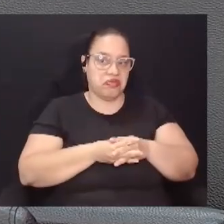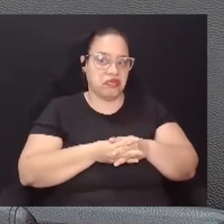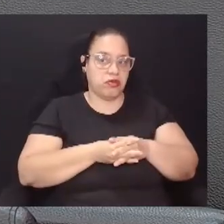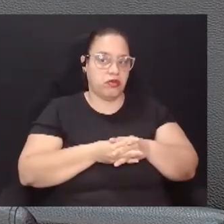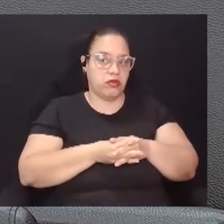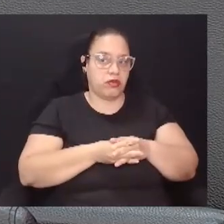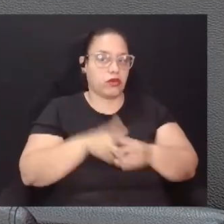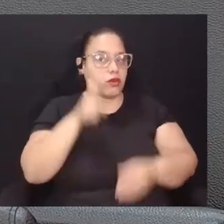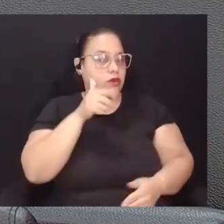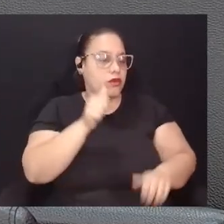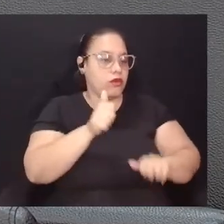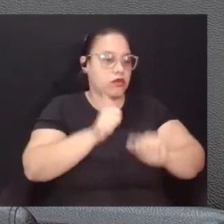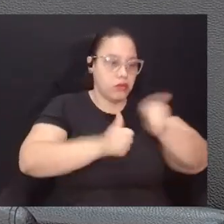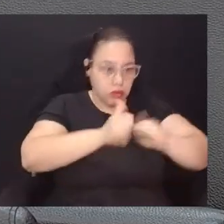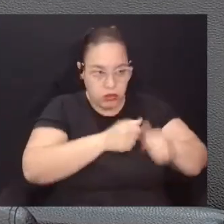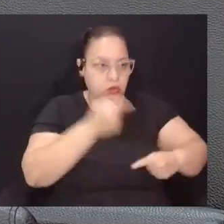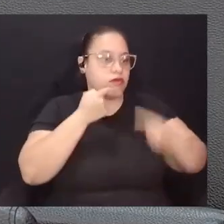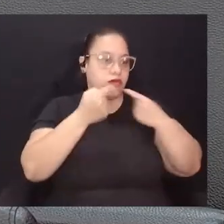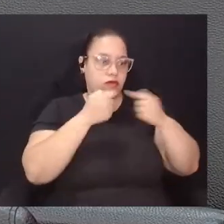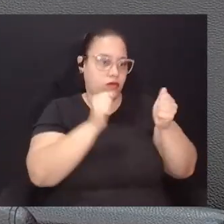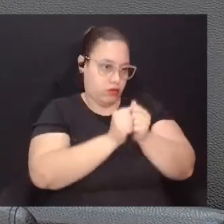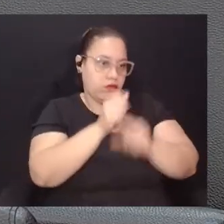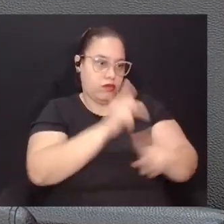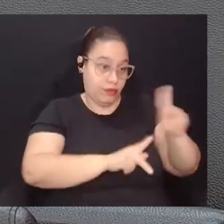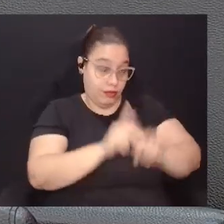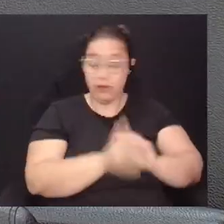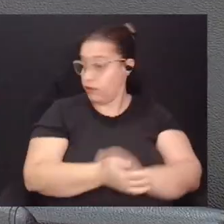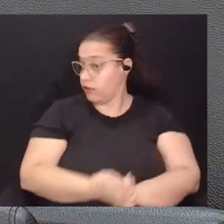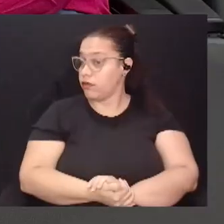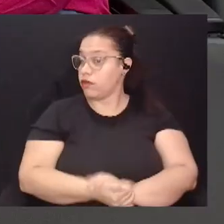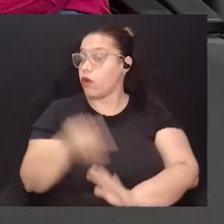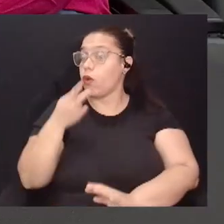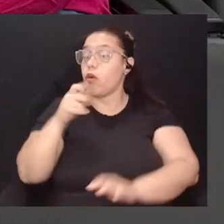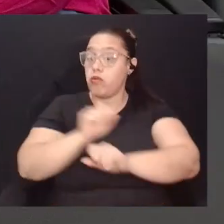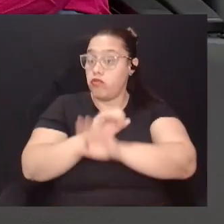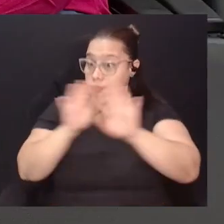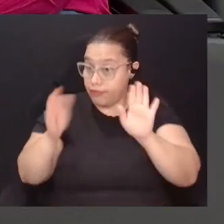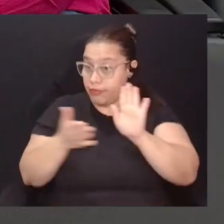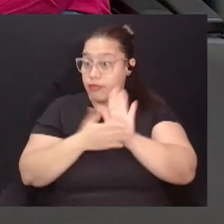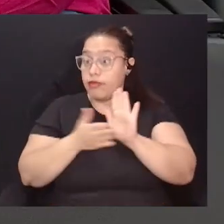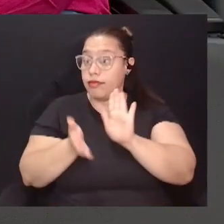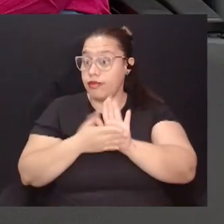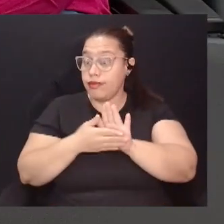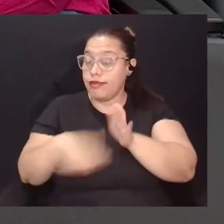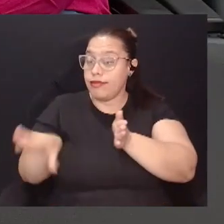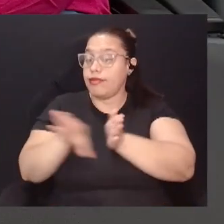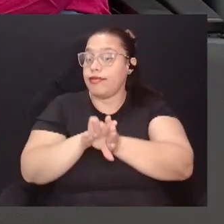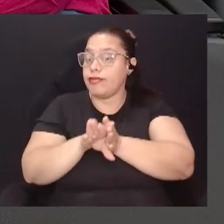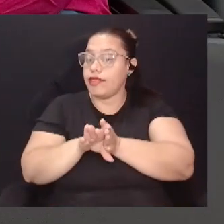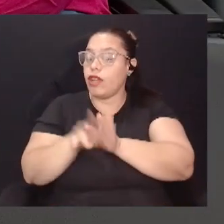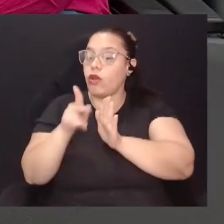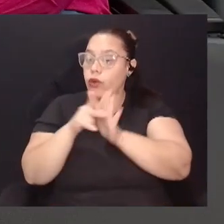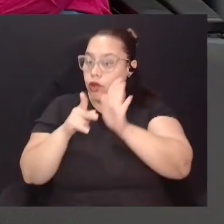aí a gente também vai conseguir balancear esse diálogo juntamente com a população. Falando em transparência, então agora a gente vai entrar